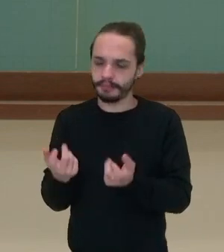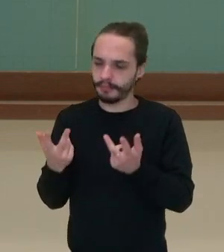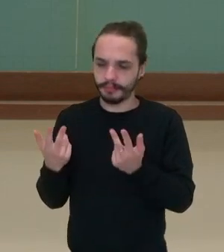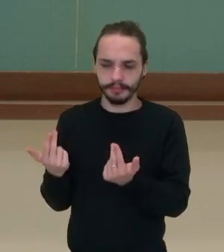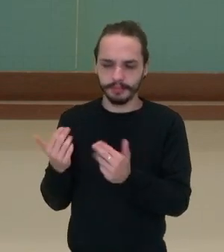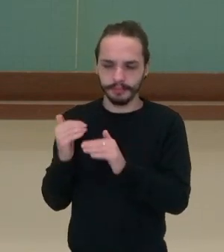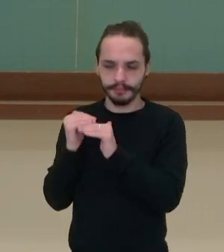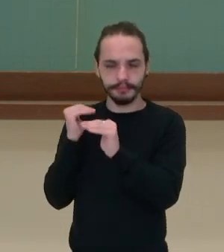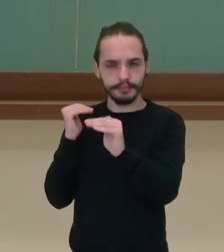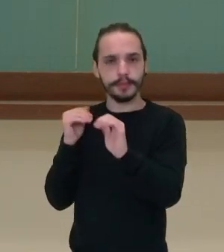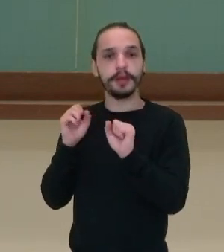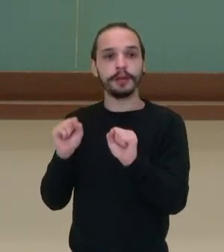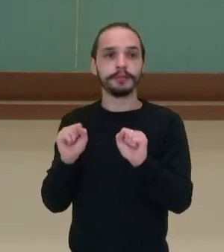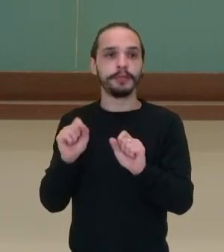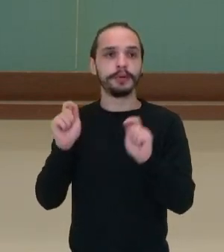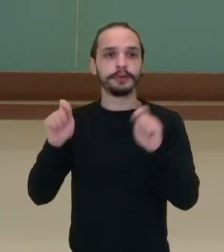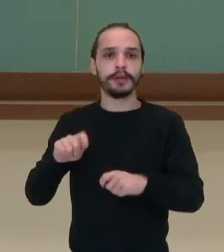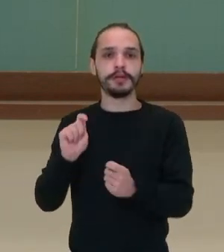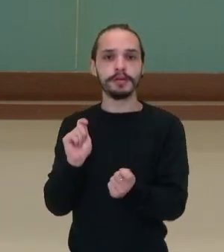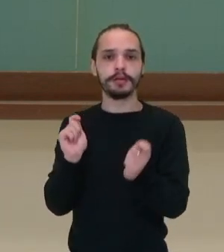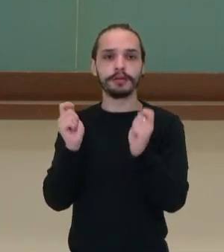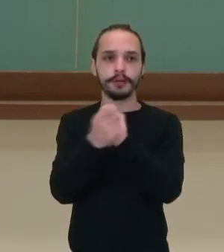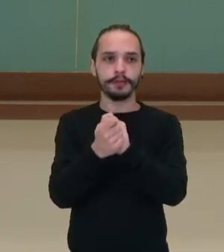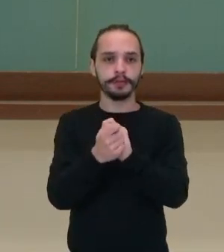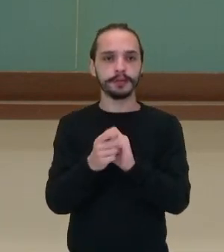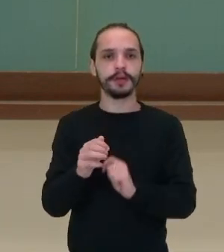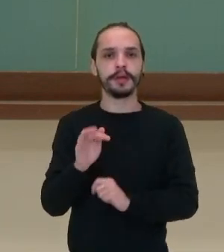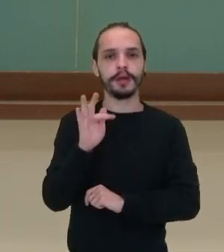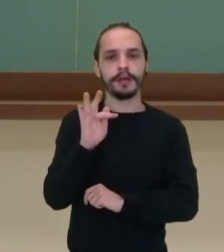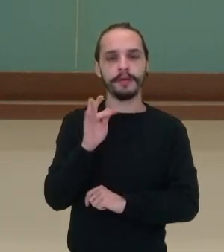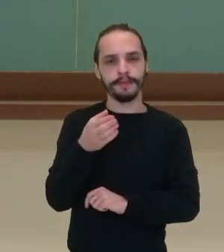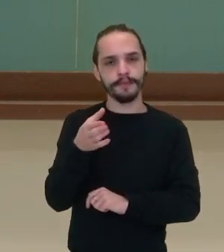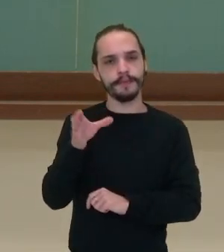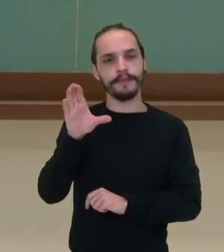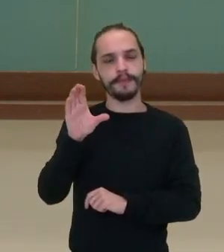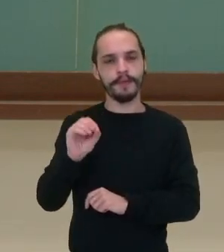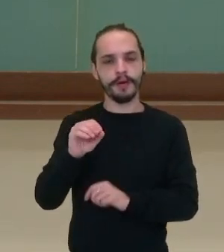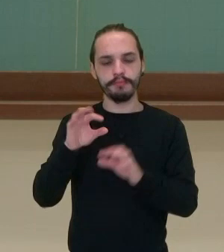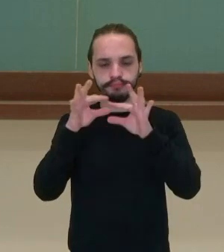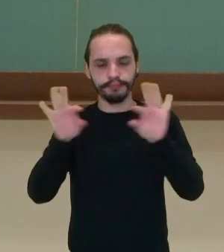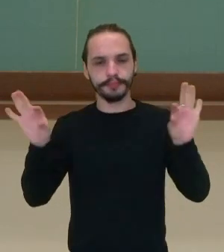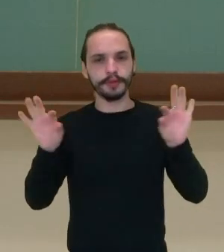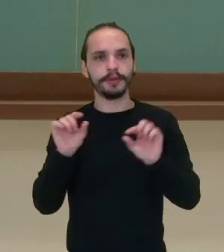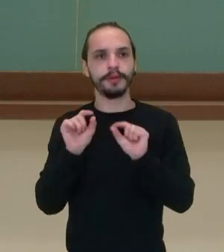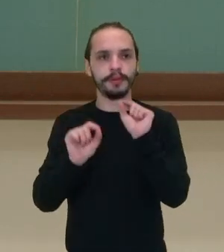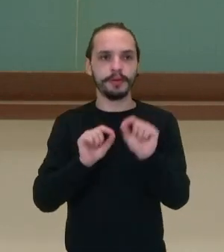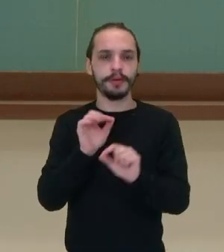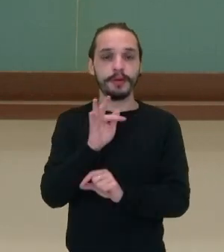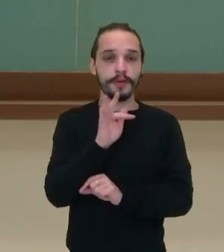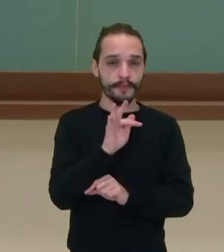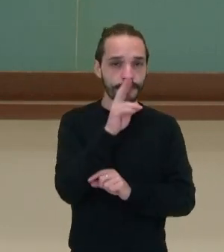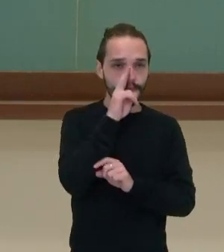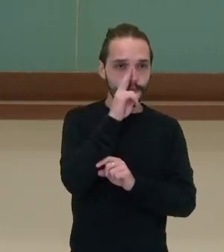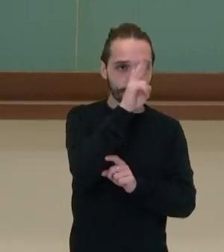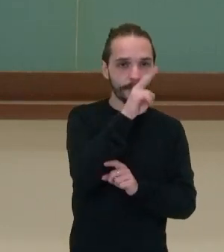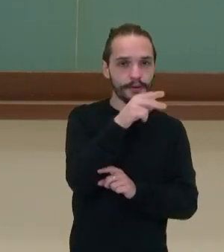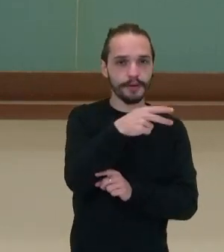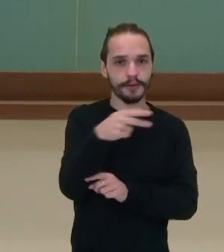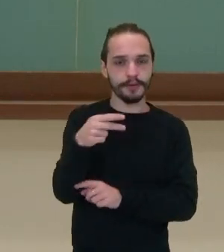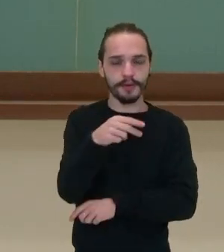remodelar essa fórmula, que seria o famoso F igual m vezes A. Força resultante é igual a massa vezes